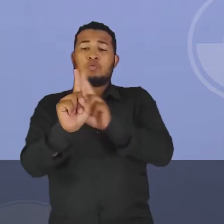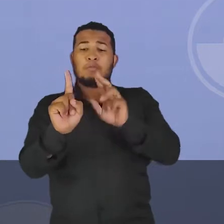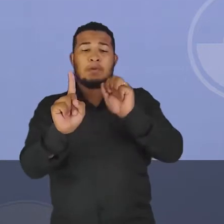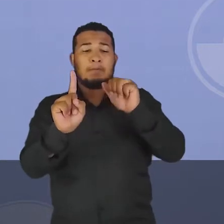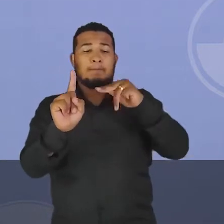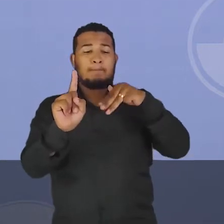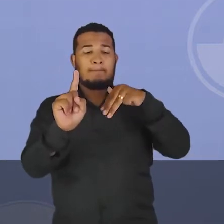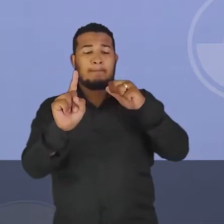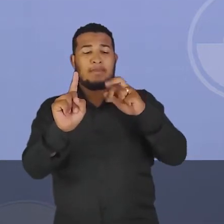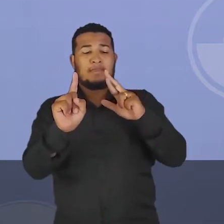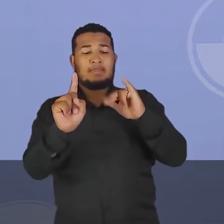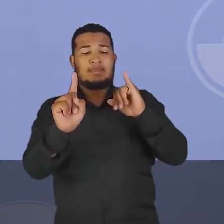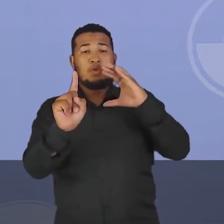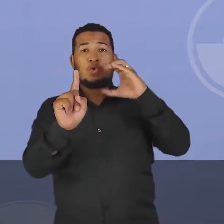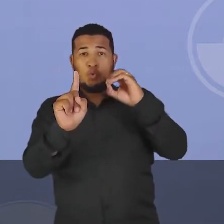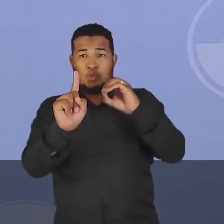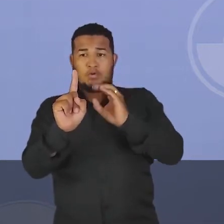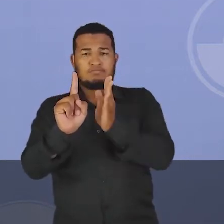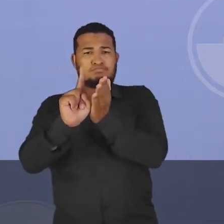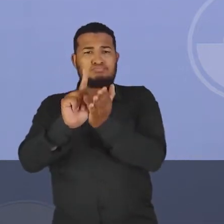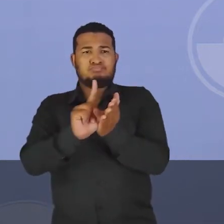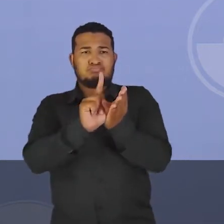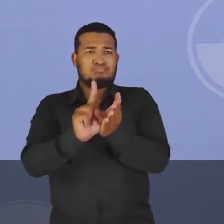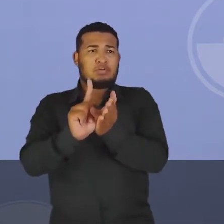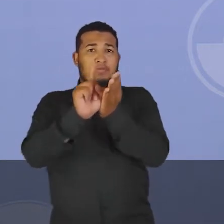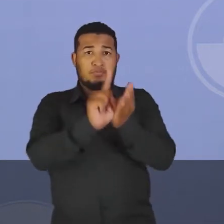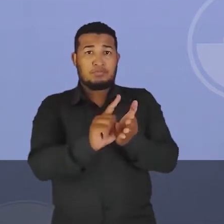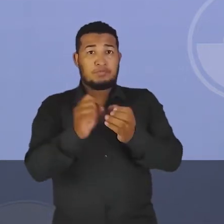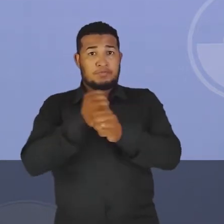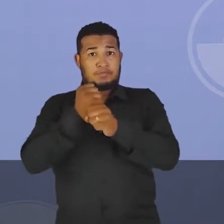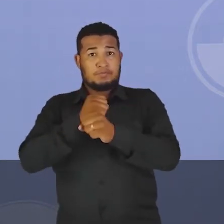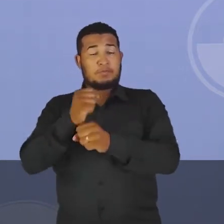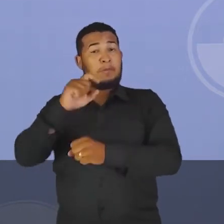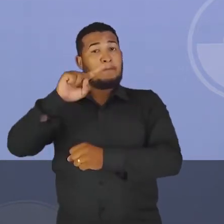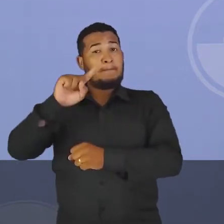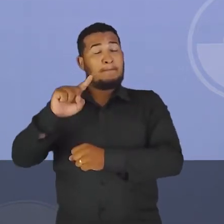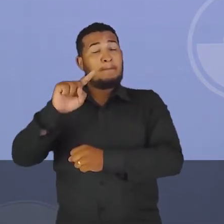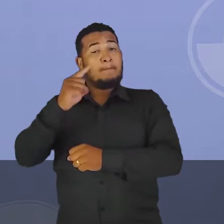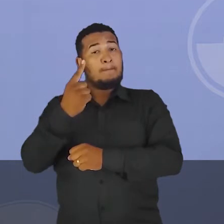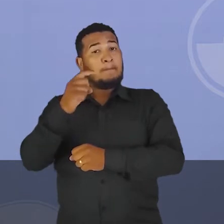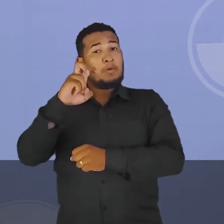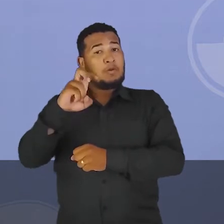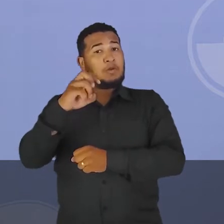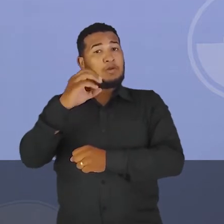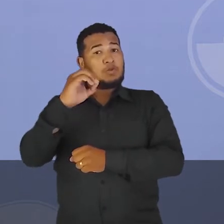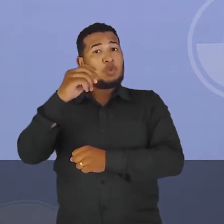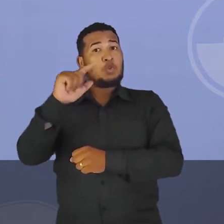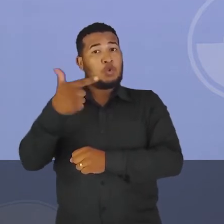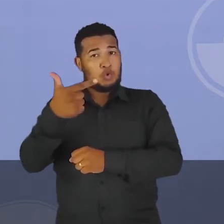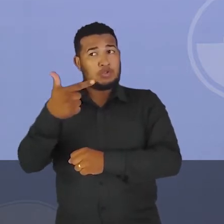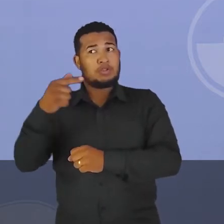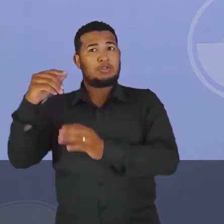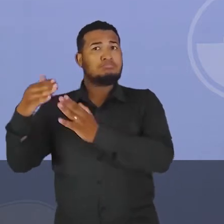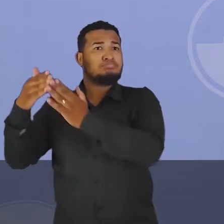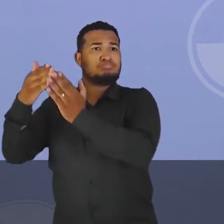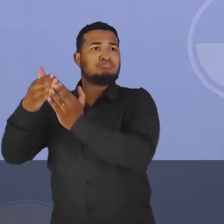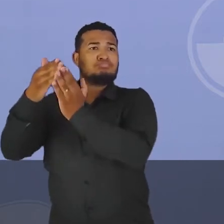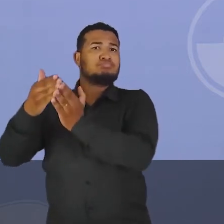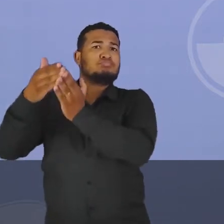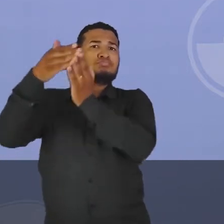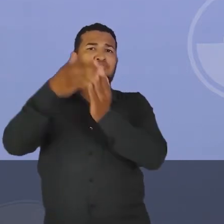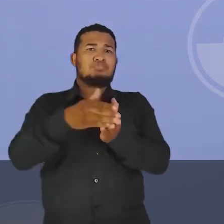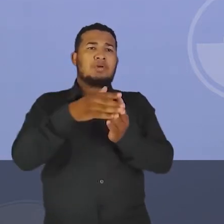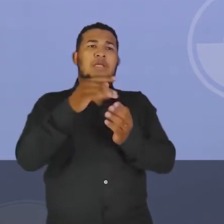Américo Vespúcio. Em 1502, teve uma outra expedição, com Estevão de Gama, que descobriu a chamada Ilha